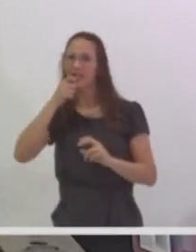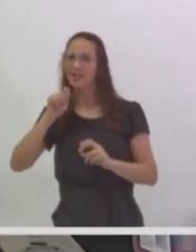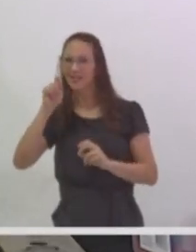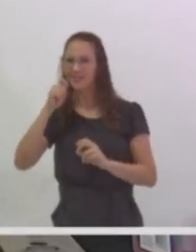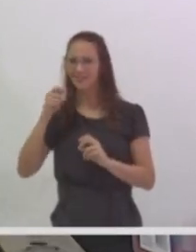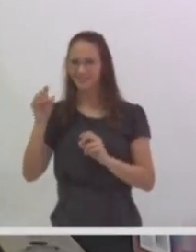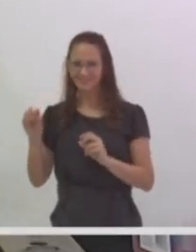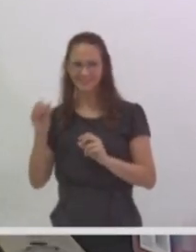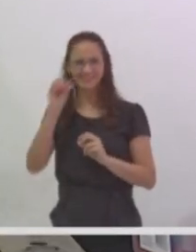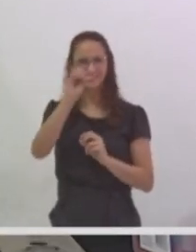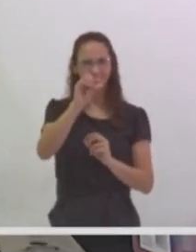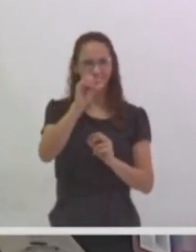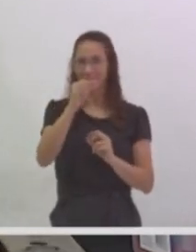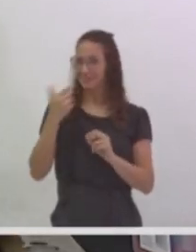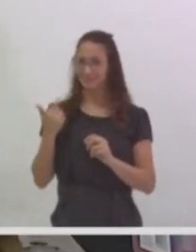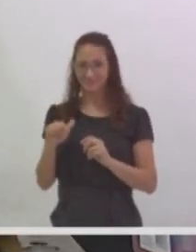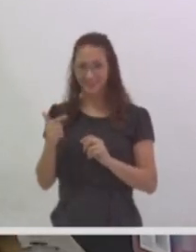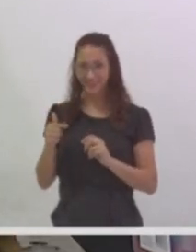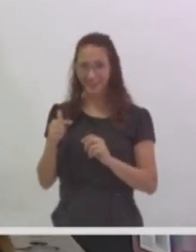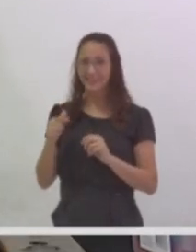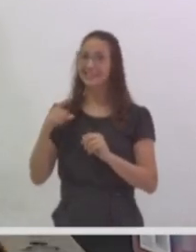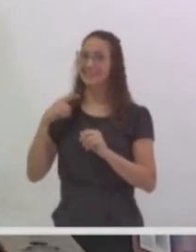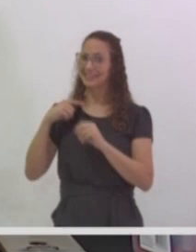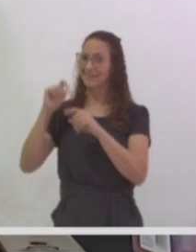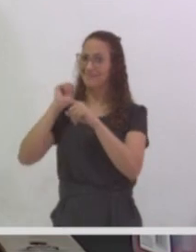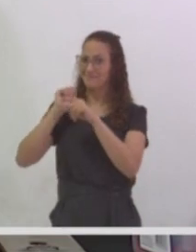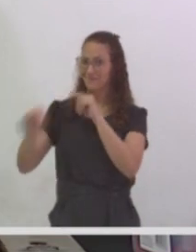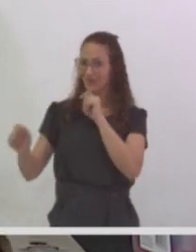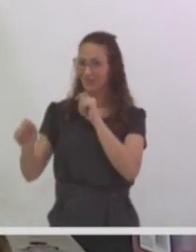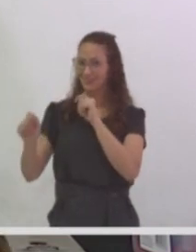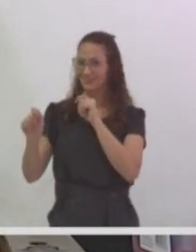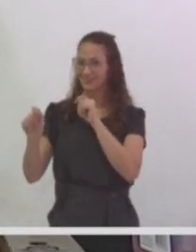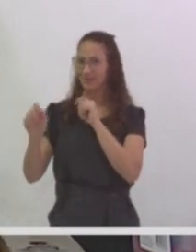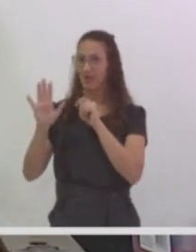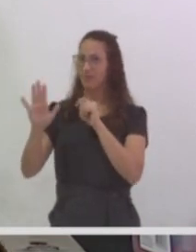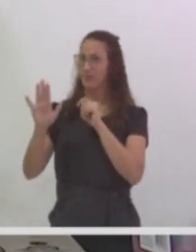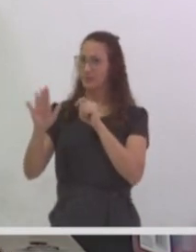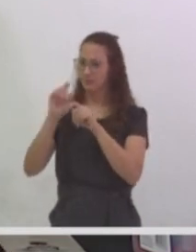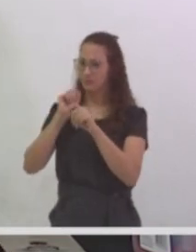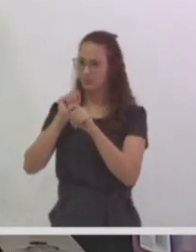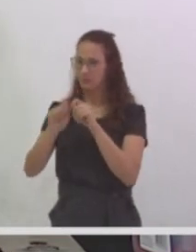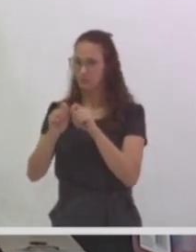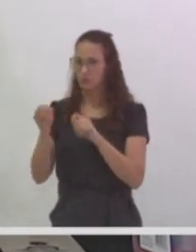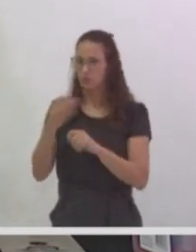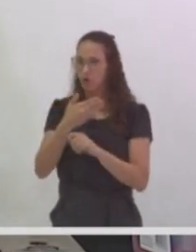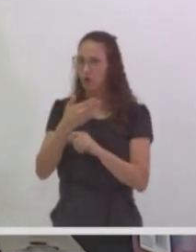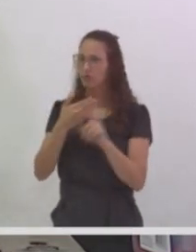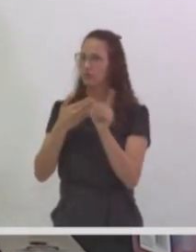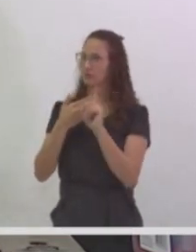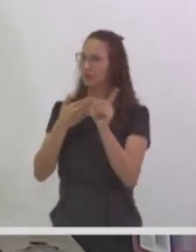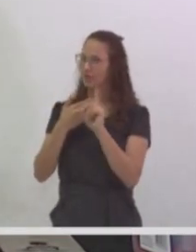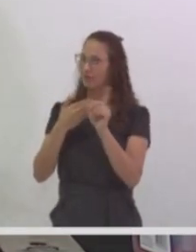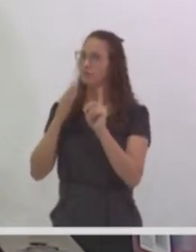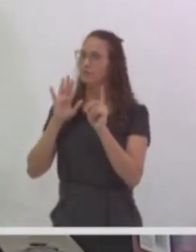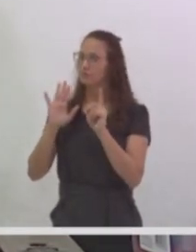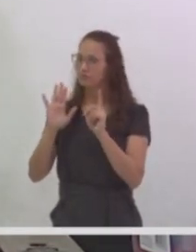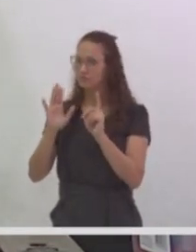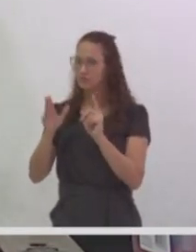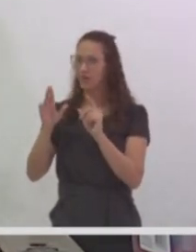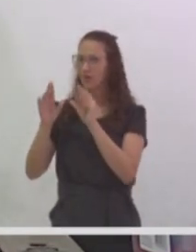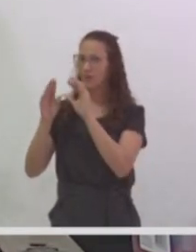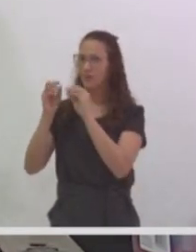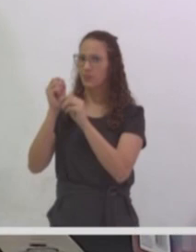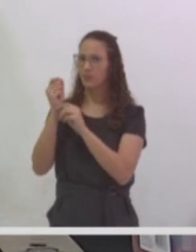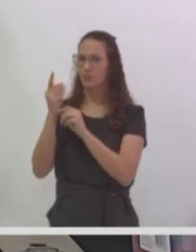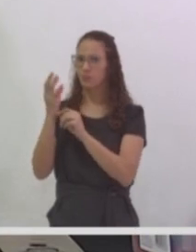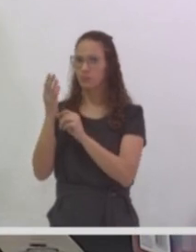de fósforo, não tem problema. Mas, ó, palito de fósforo usado para não se queimar, legal? Se não tiver nada disso, faz bolinha de papel, que